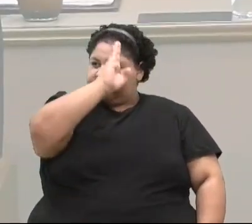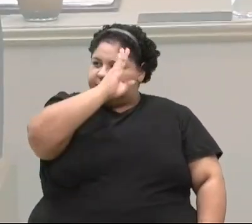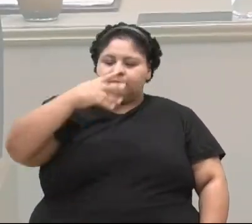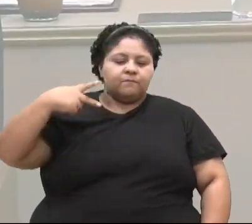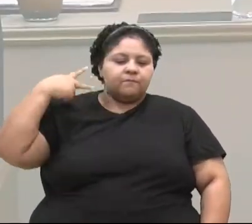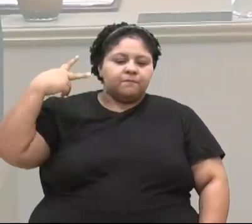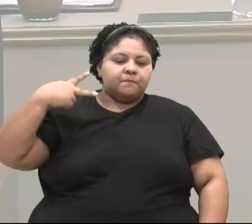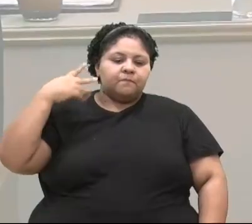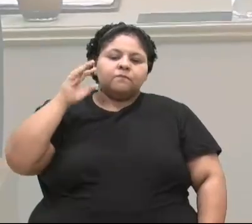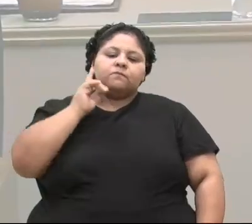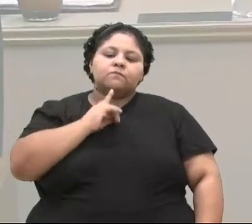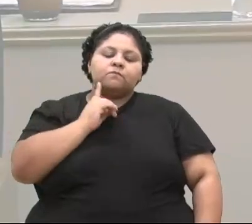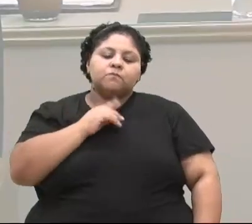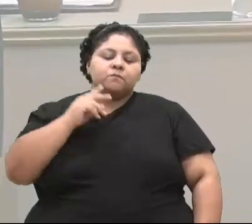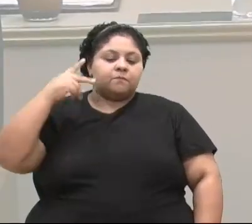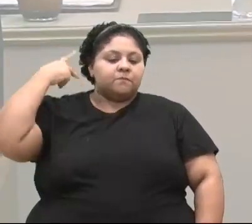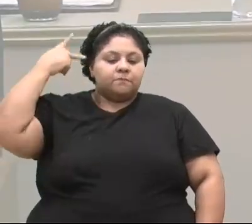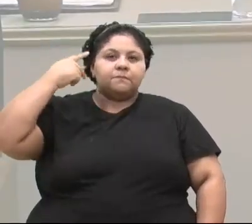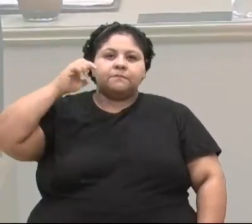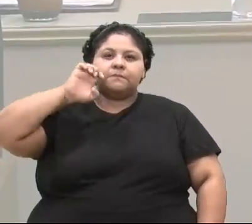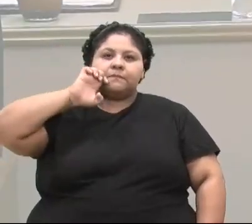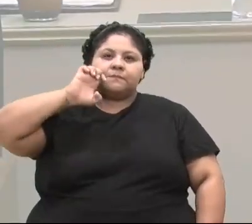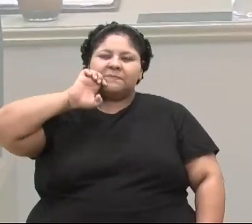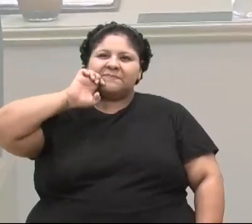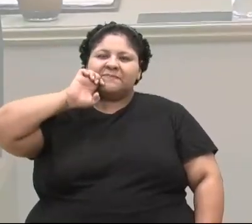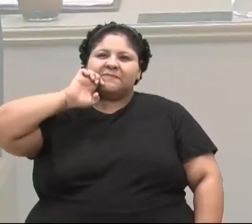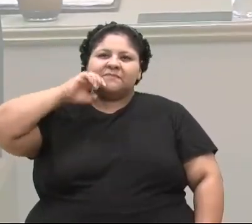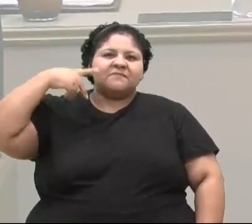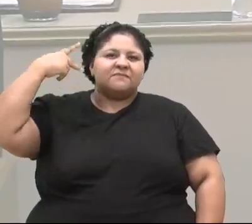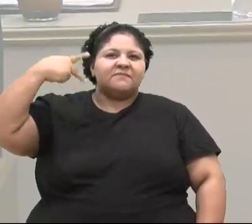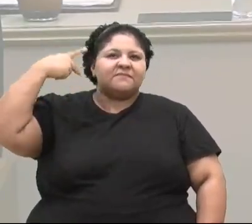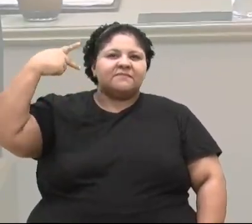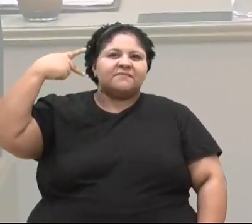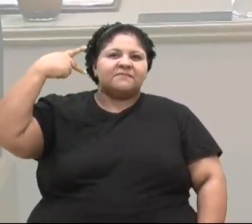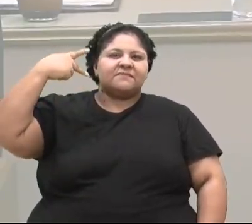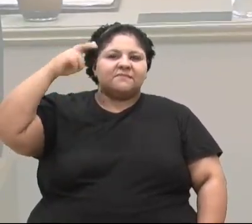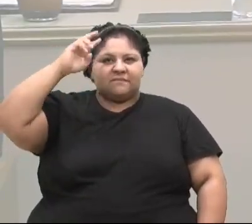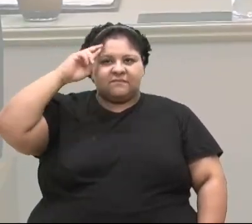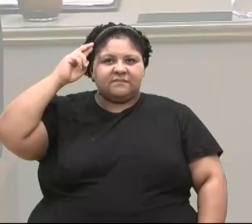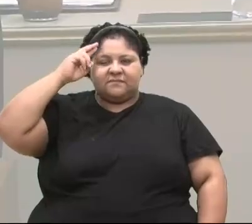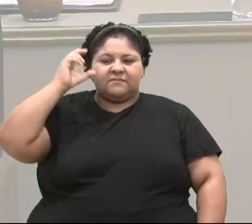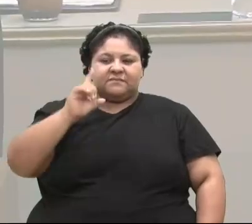vereador Renato de Oliveira, vereadora Estela Bernardin e vereador Rafael Bueno.